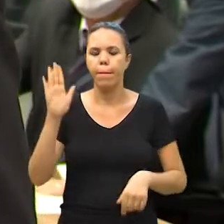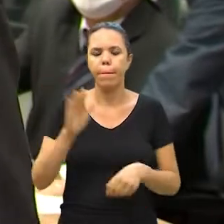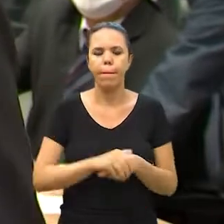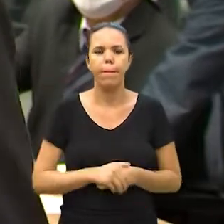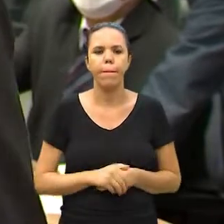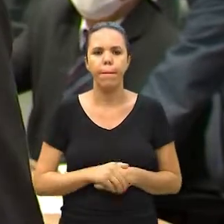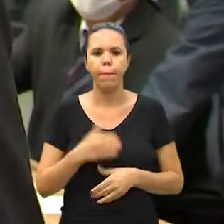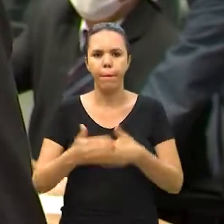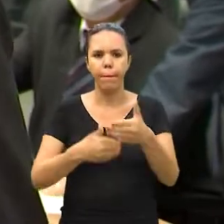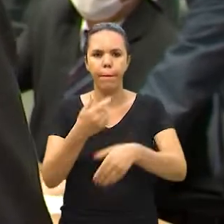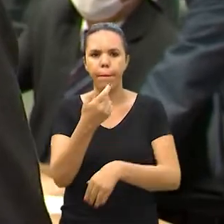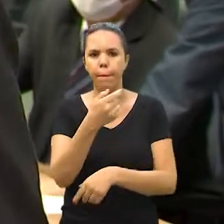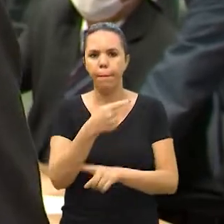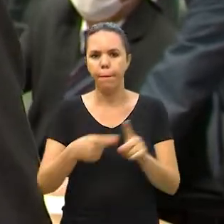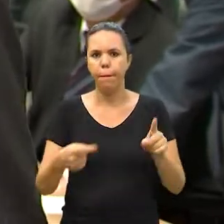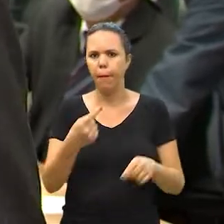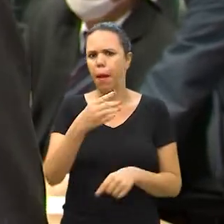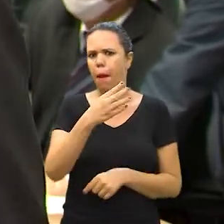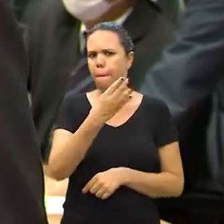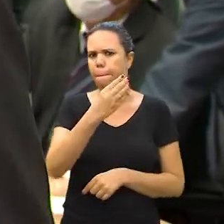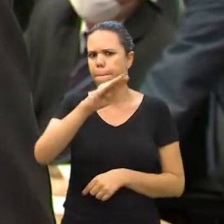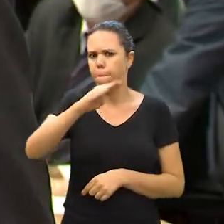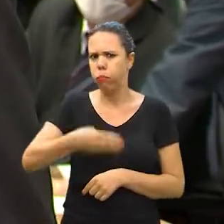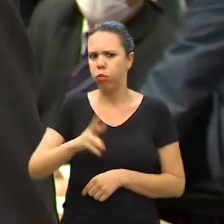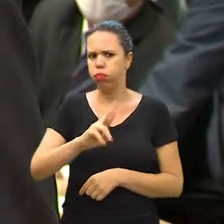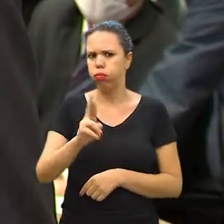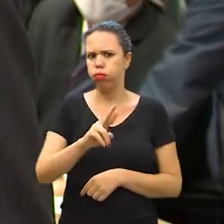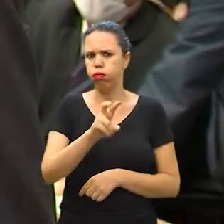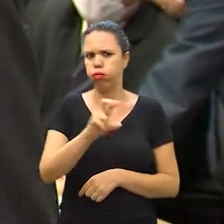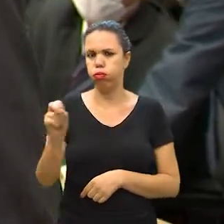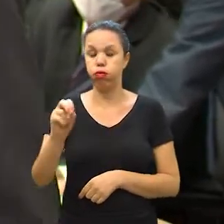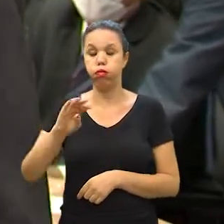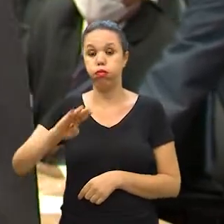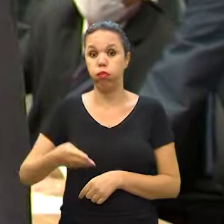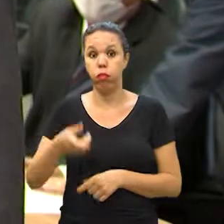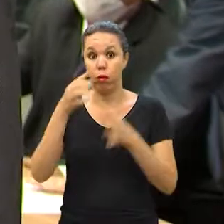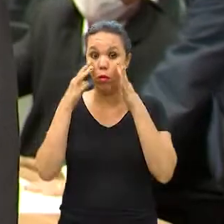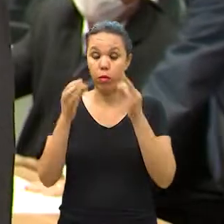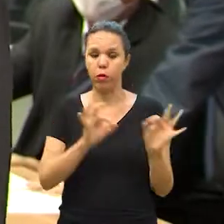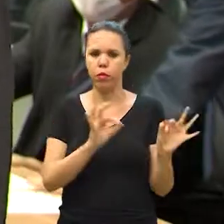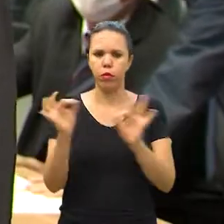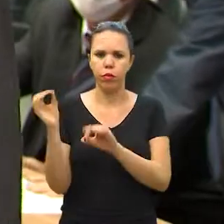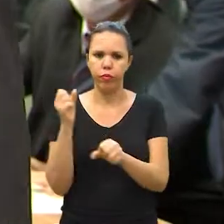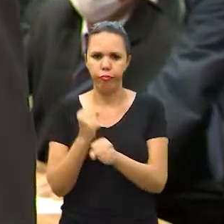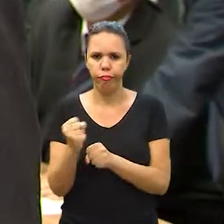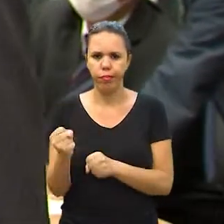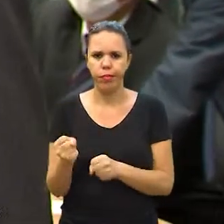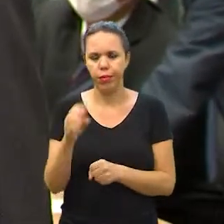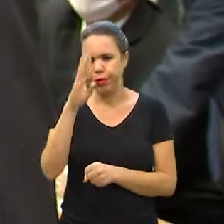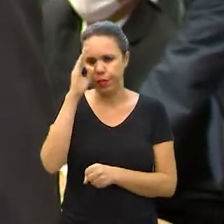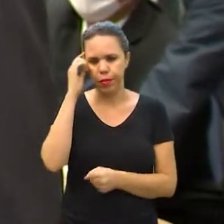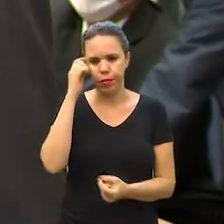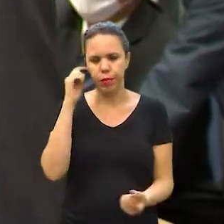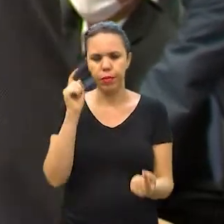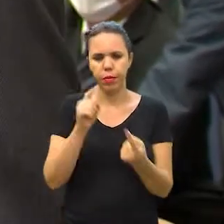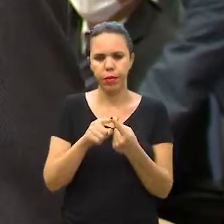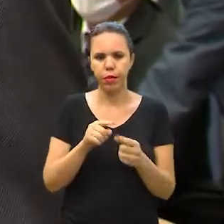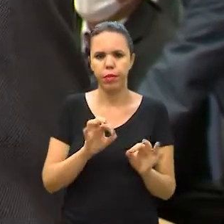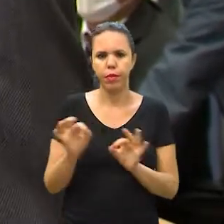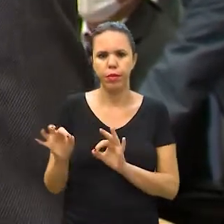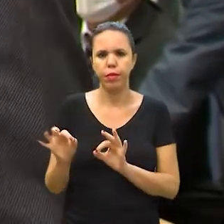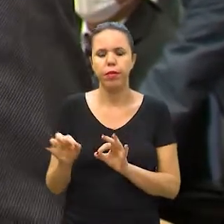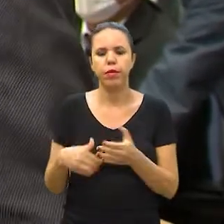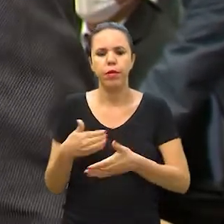maior, inclusive, em andamento, de quase R$500 milhões, e nós precisamos estar atentos acompanhando as obras. O principal objetivo